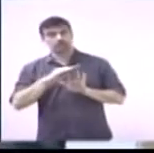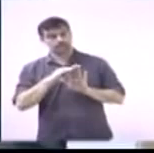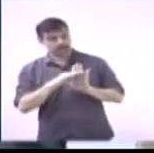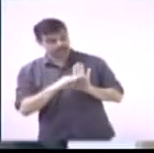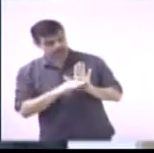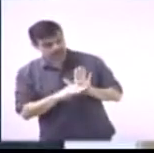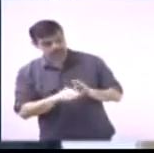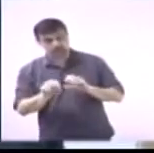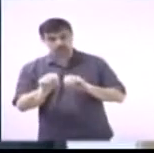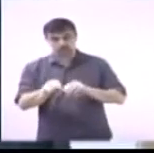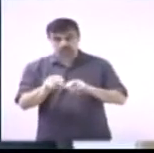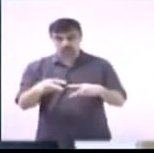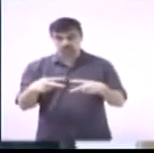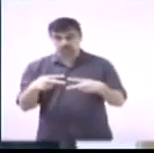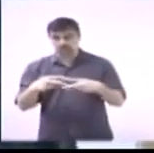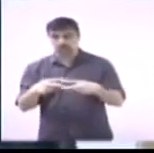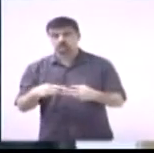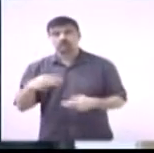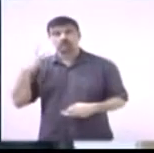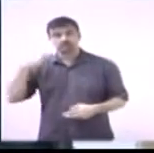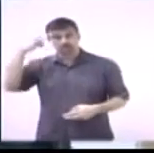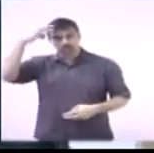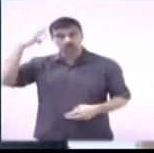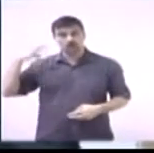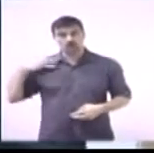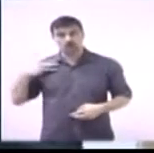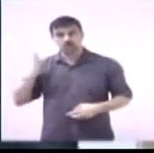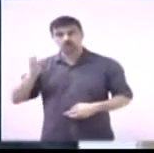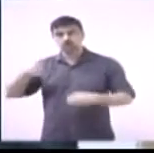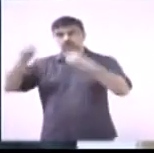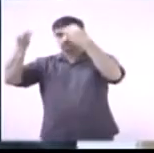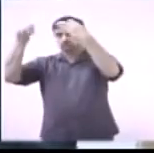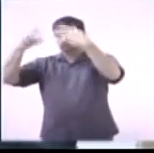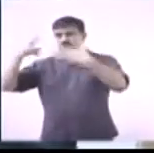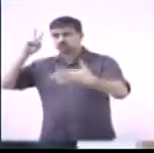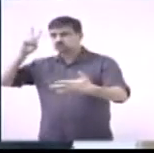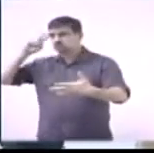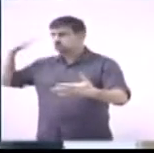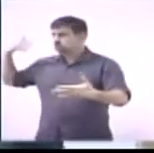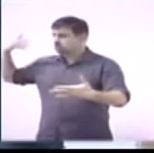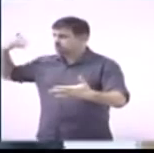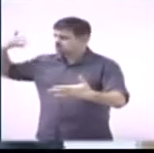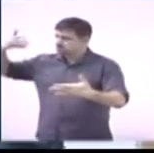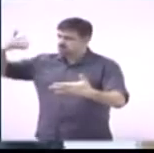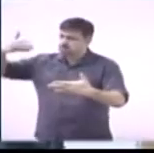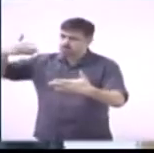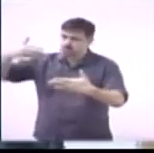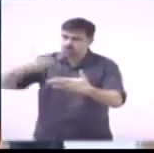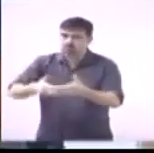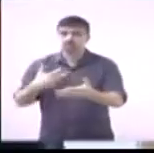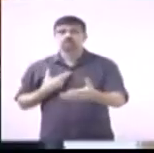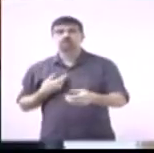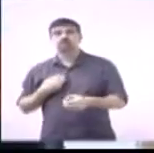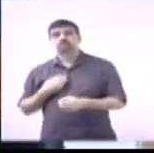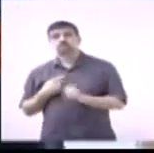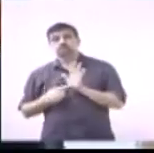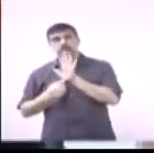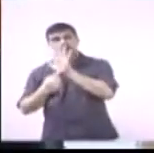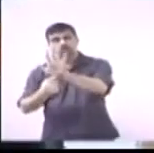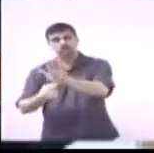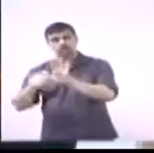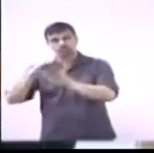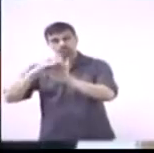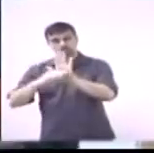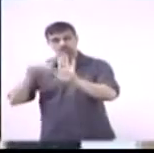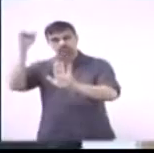de Educação, a companheira Ângela foi muito feliz, ela fez todo o histórico, ela saiu lá do Plano Nacional de